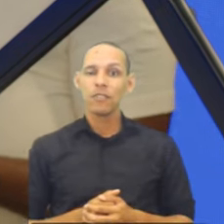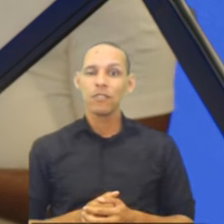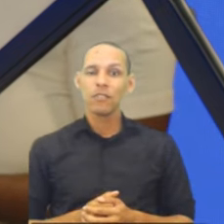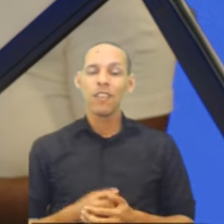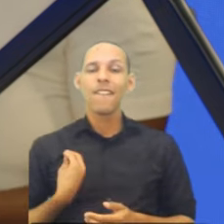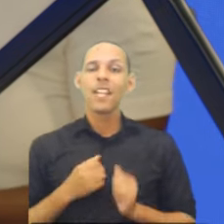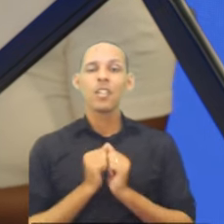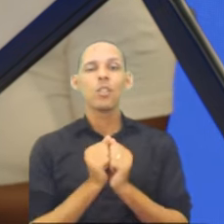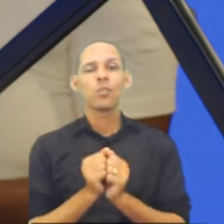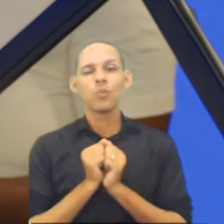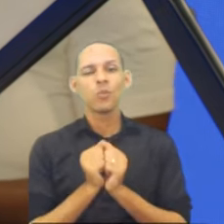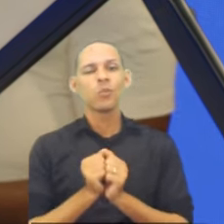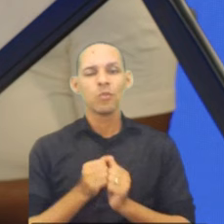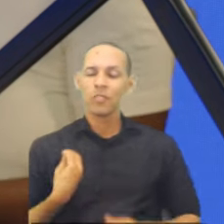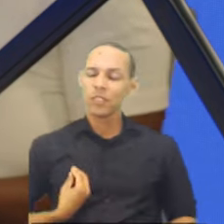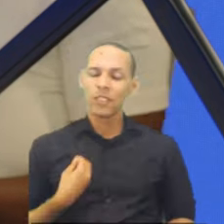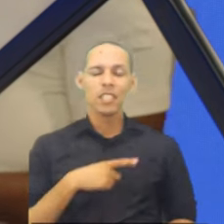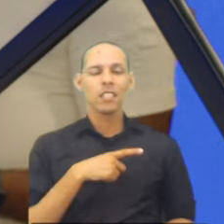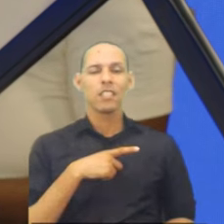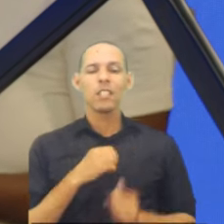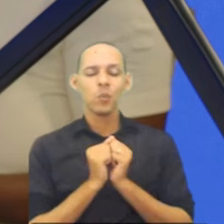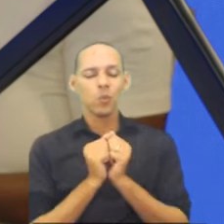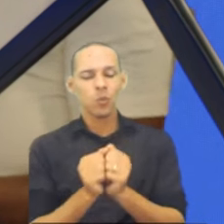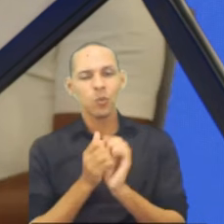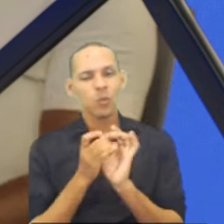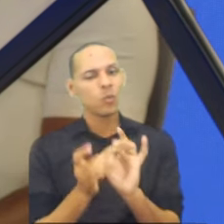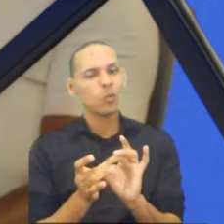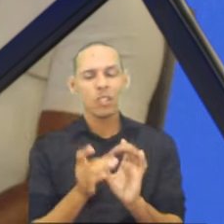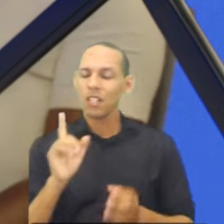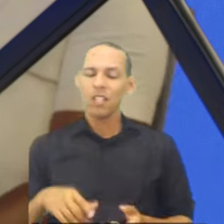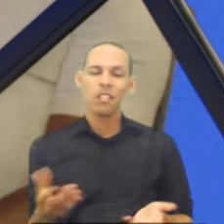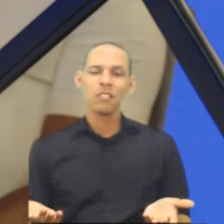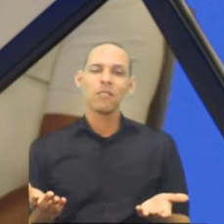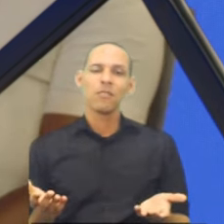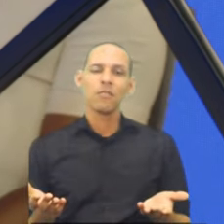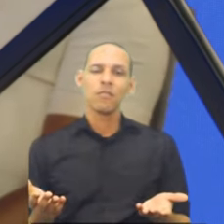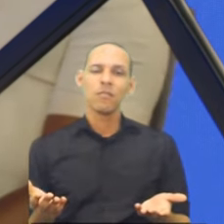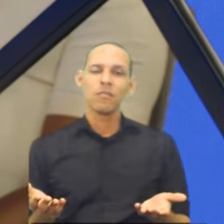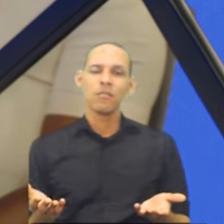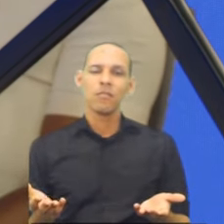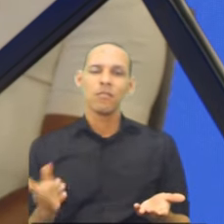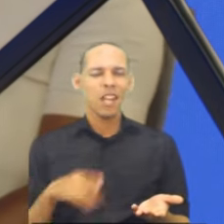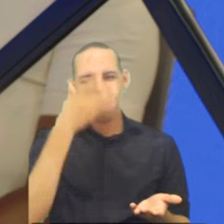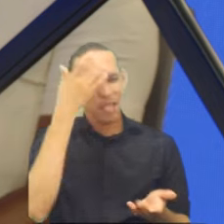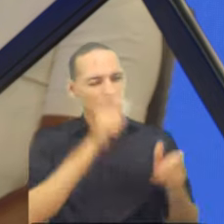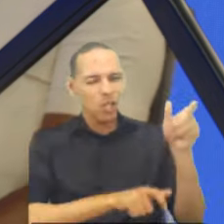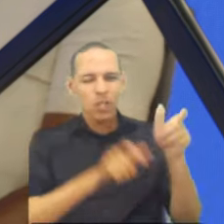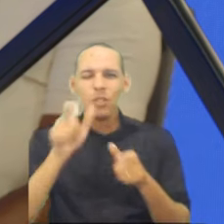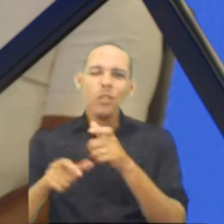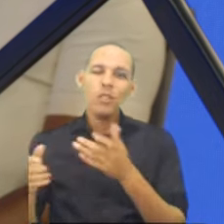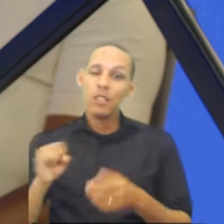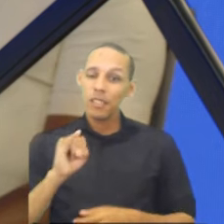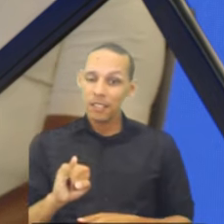de coexistir juntos entendeu Acho que tem é muito isso eu acho que aí passa por pessoas